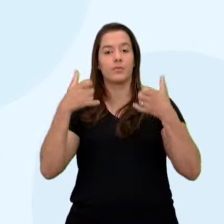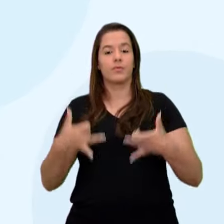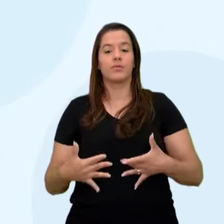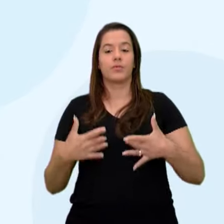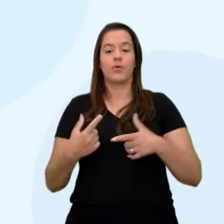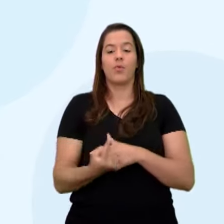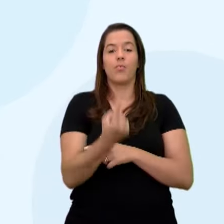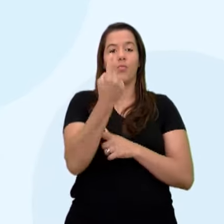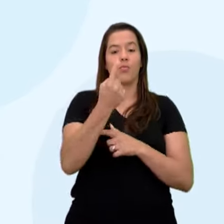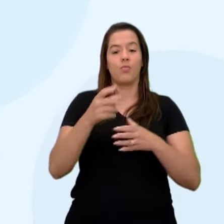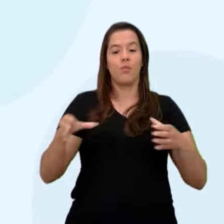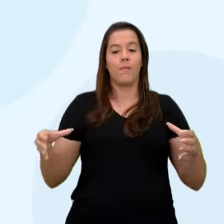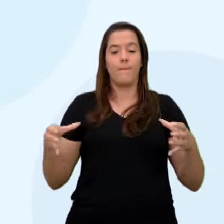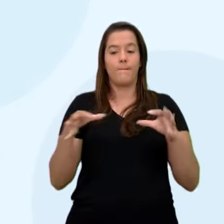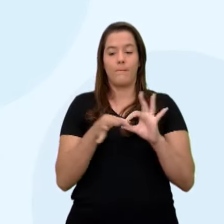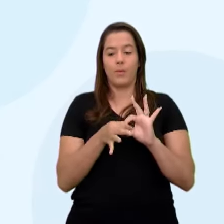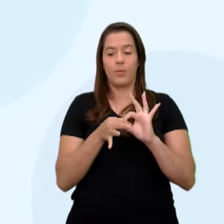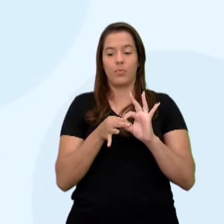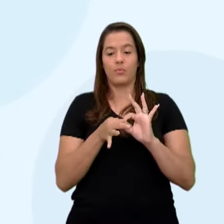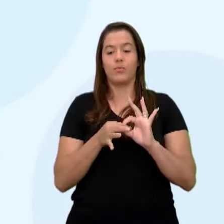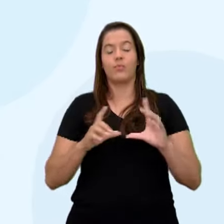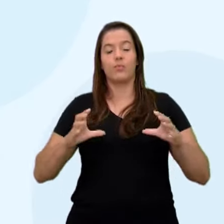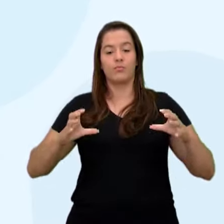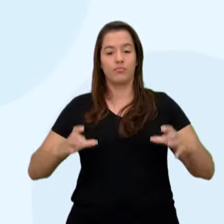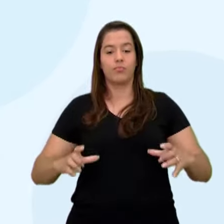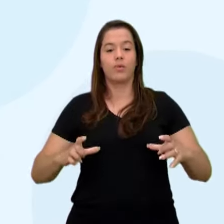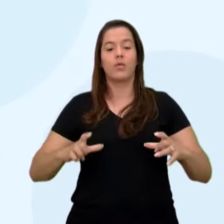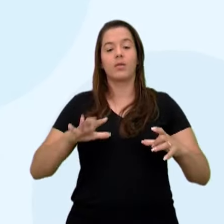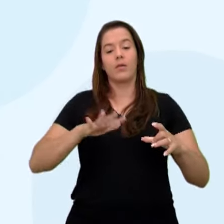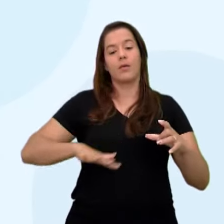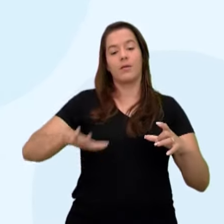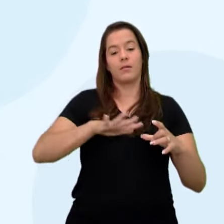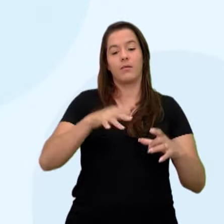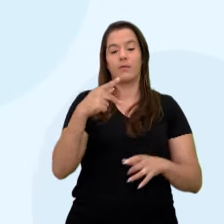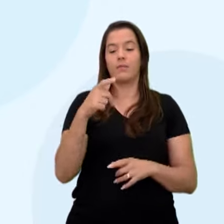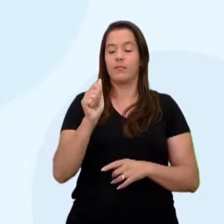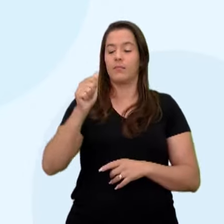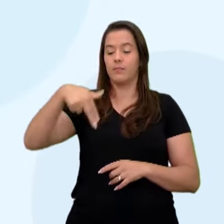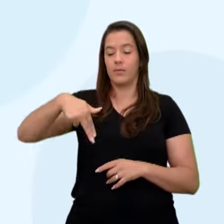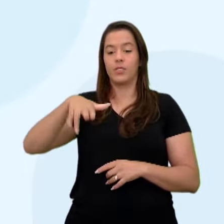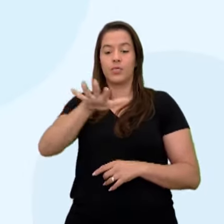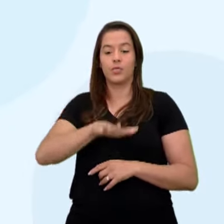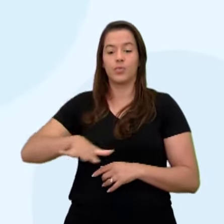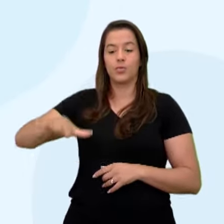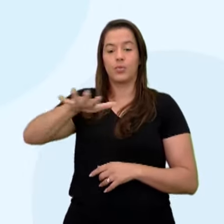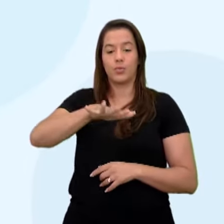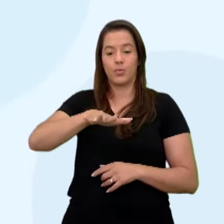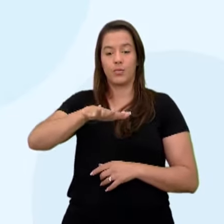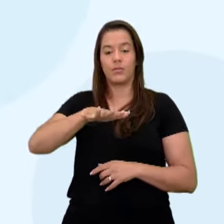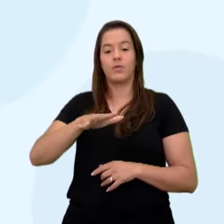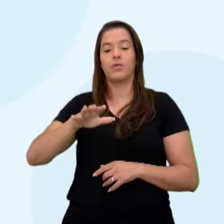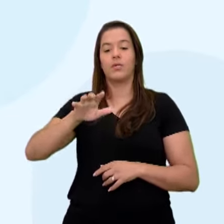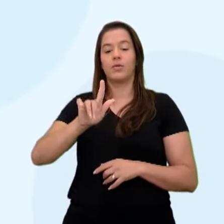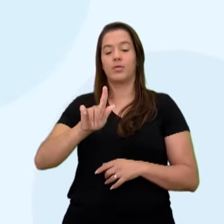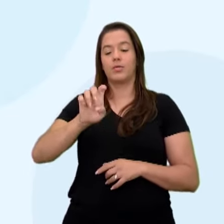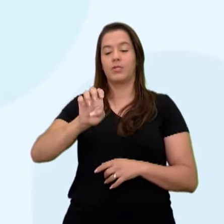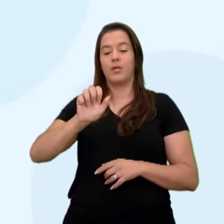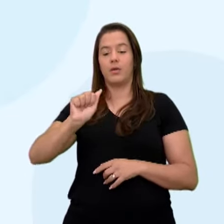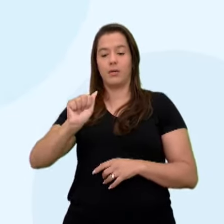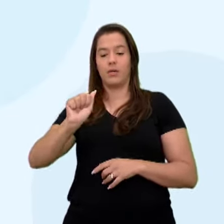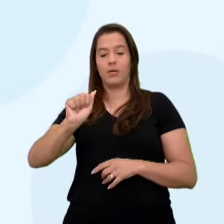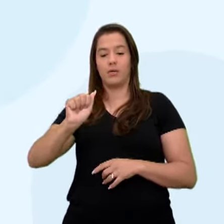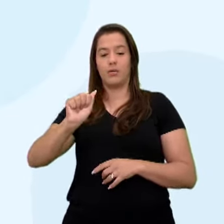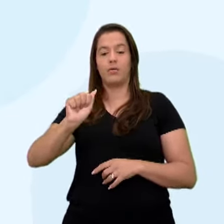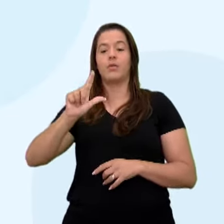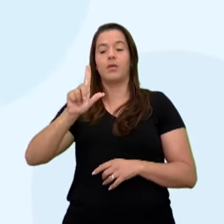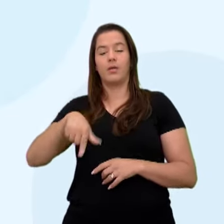bloco, a Pangeia, né, que vem do grego aí pan, toda, e geo, terra, né, então toda a Terra. Ao longo de milhões de